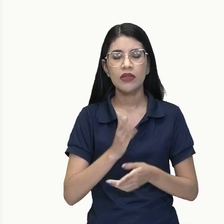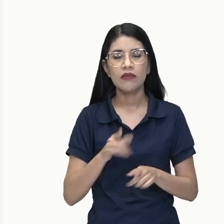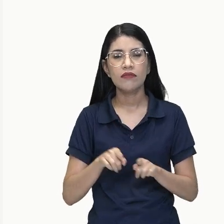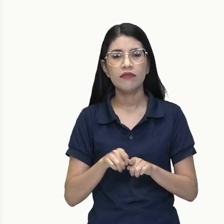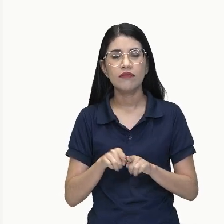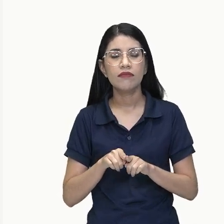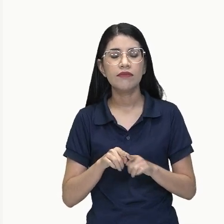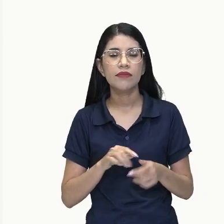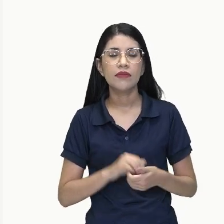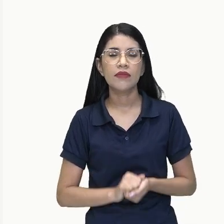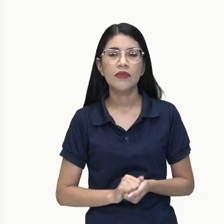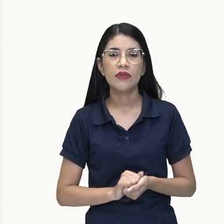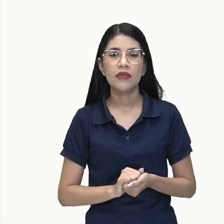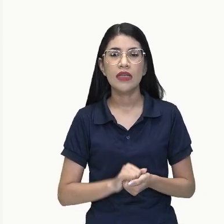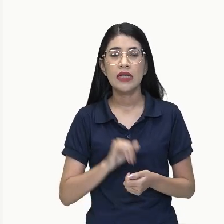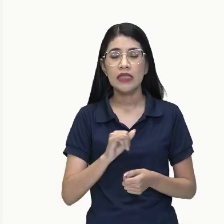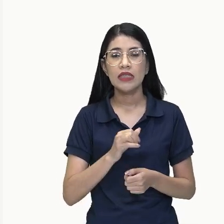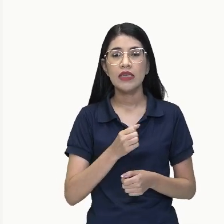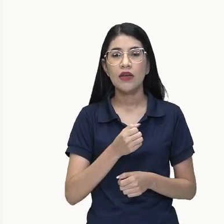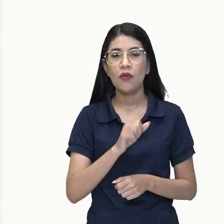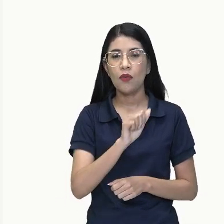Quando o coeficiente A